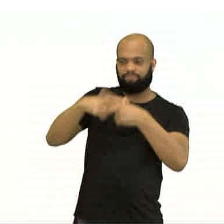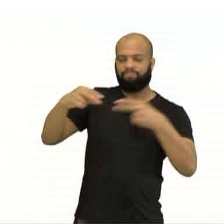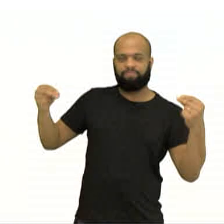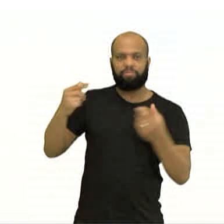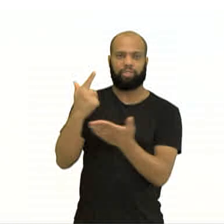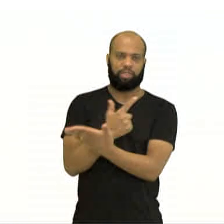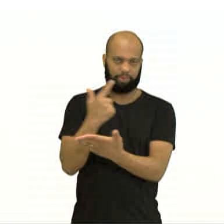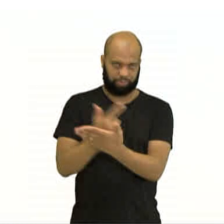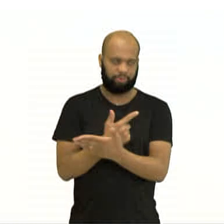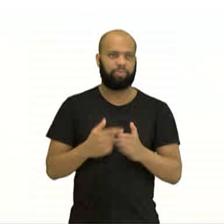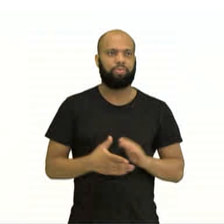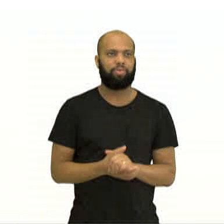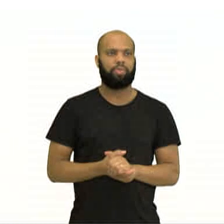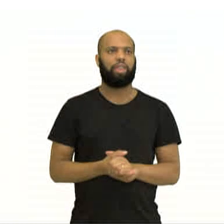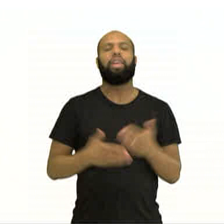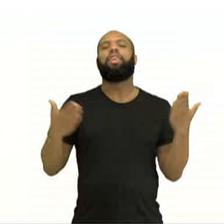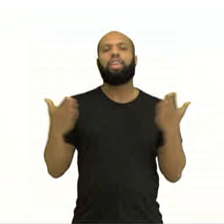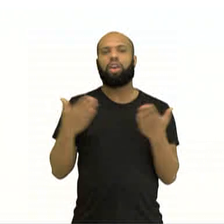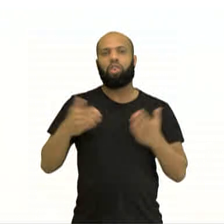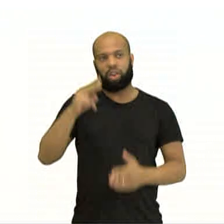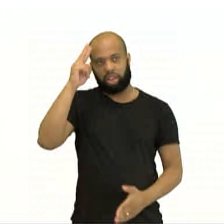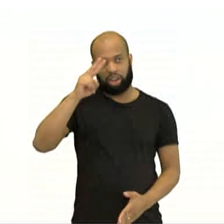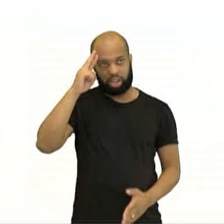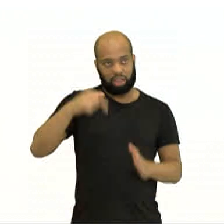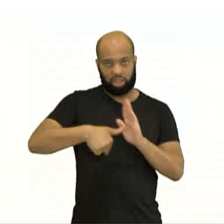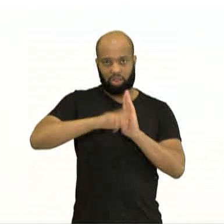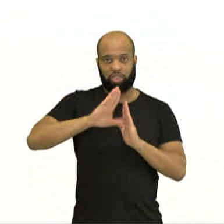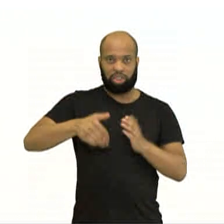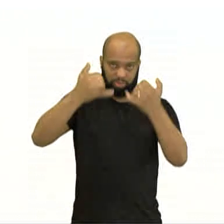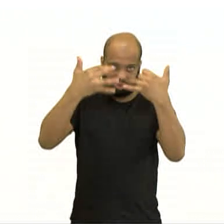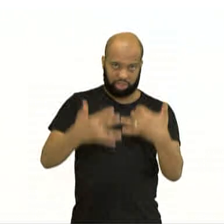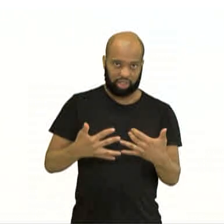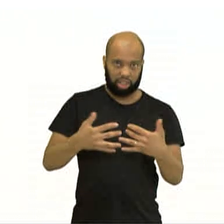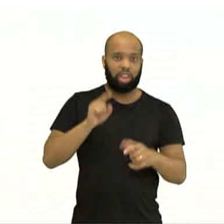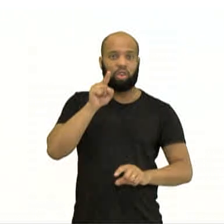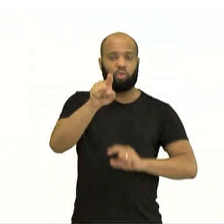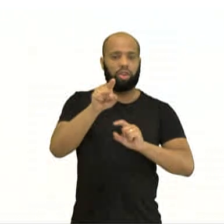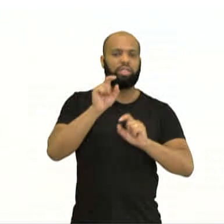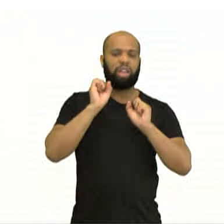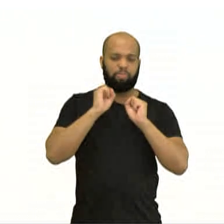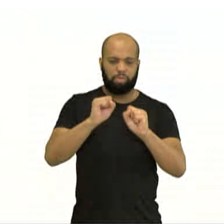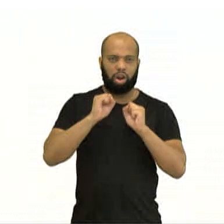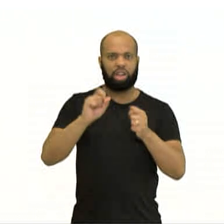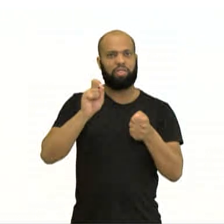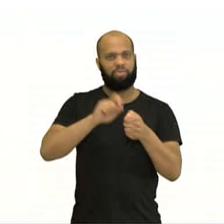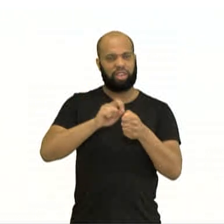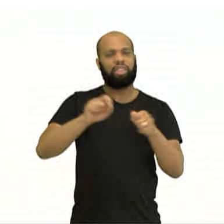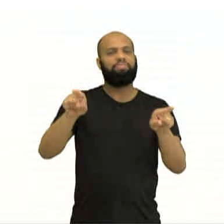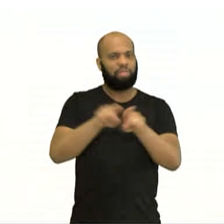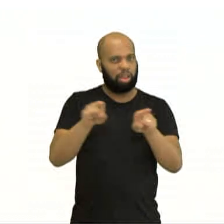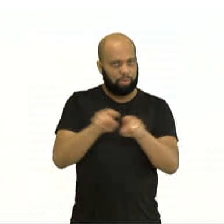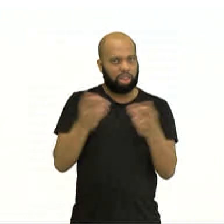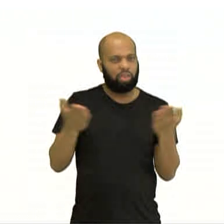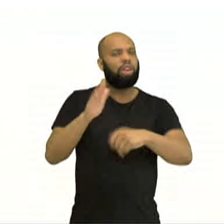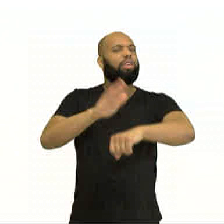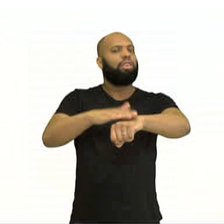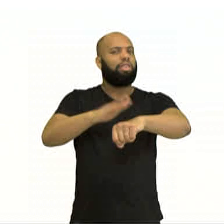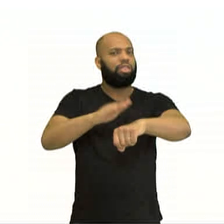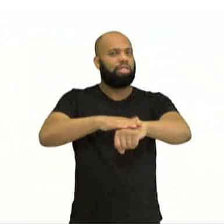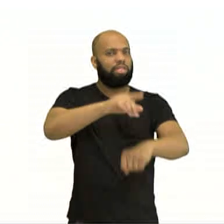E agora? Lembra o que eu falei? Que tal você produzir um pouquinho, hein? Vem comigo aqui, vamos ver ali,